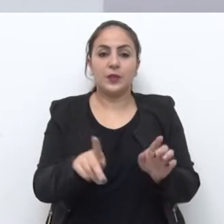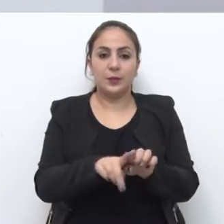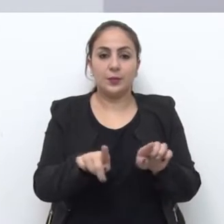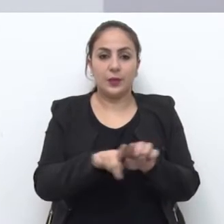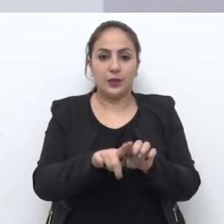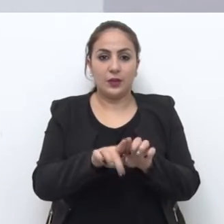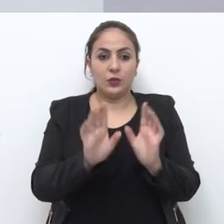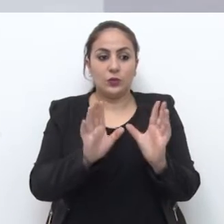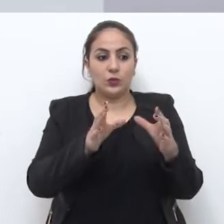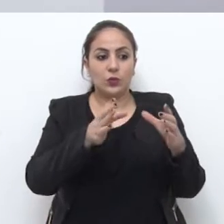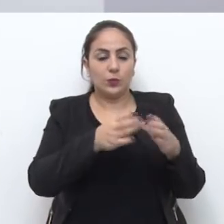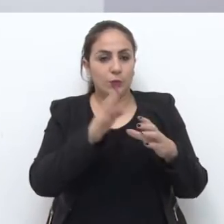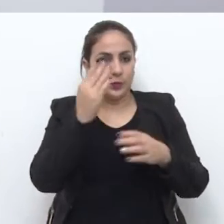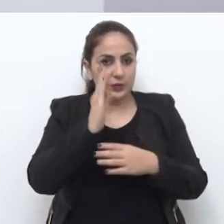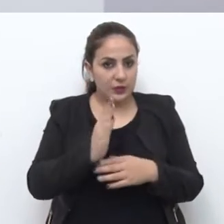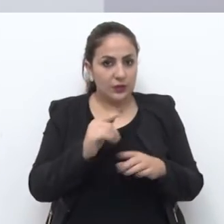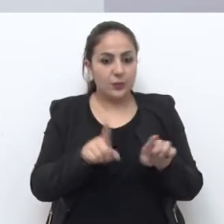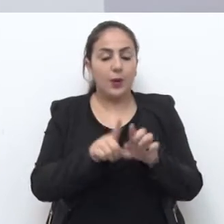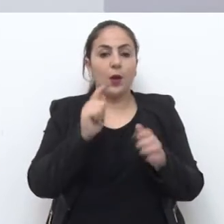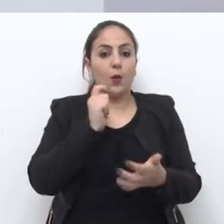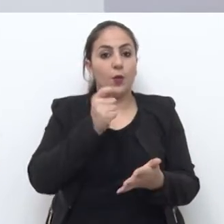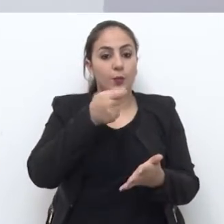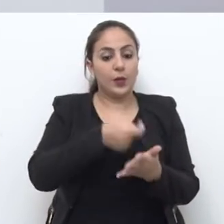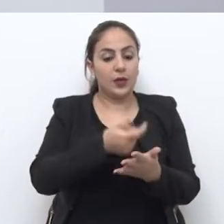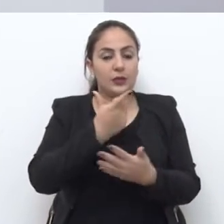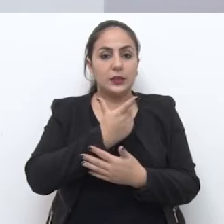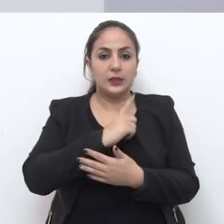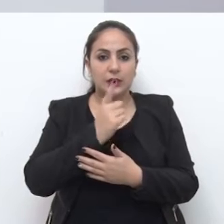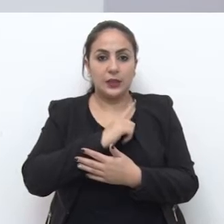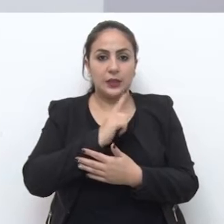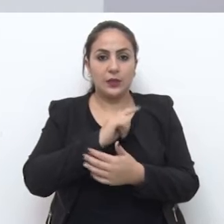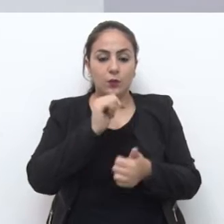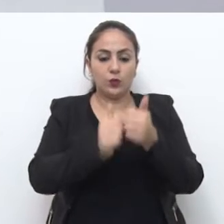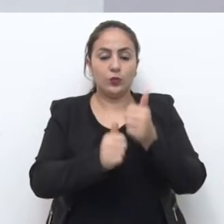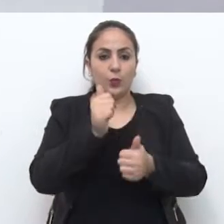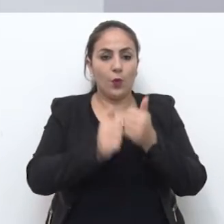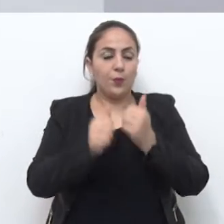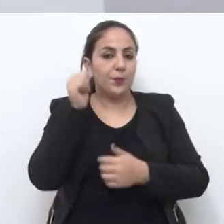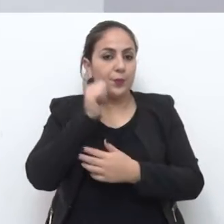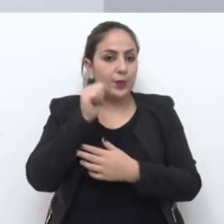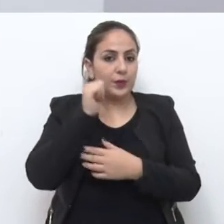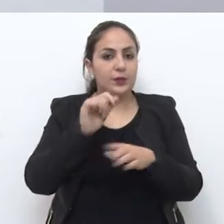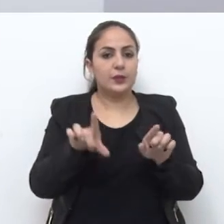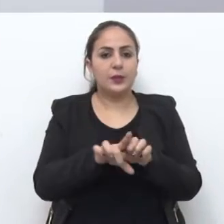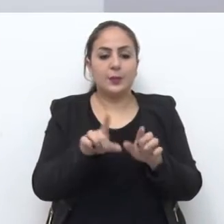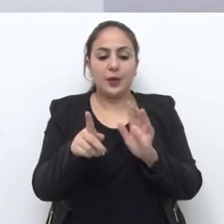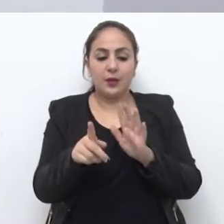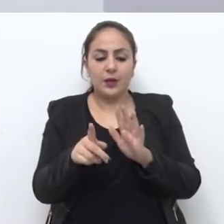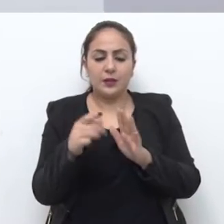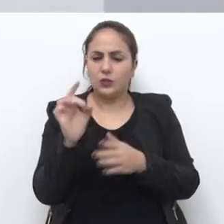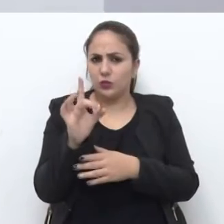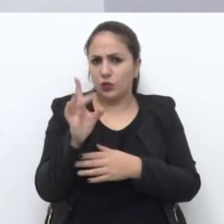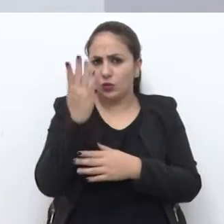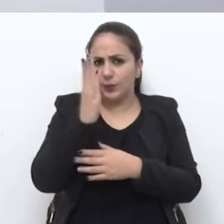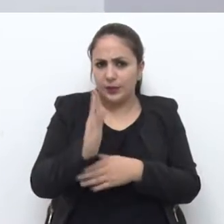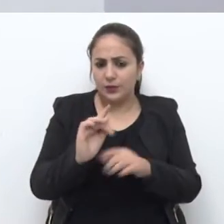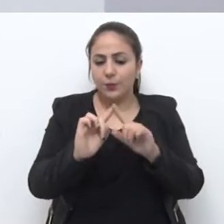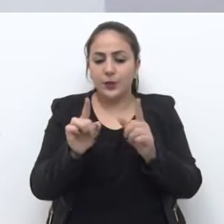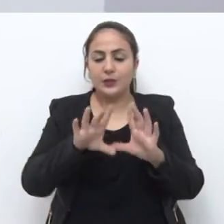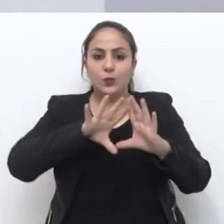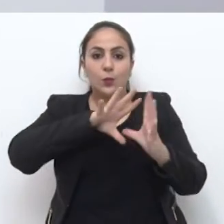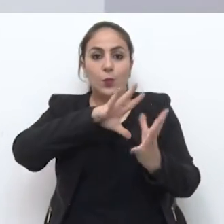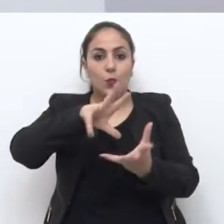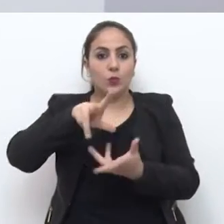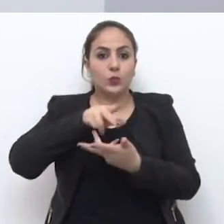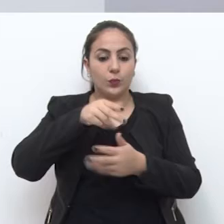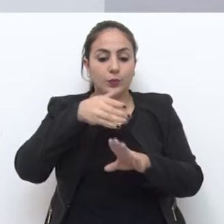clubes brasileiros passaram a ser obrigados a terem o futebol feminino. Então essa é uma tendência não só do nosso Brasil, é uma tendência